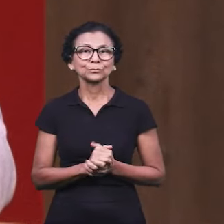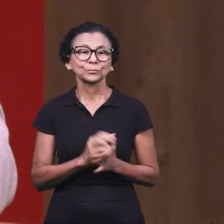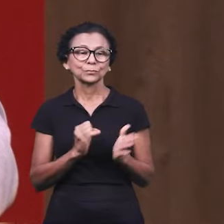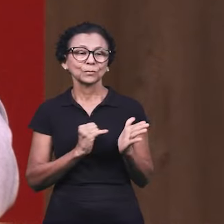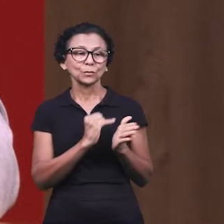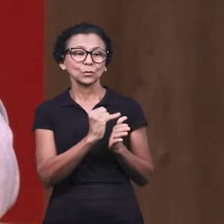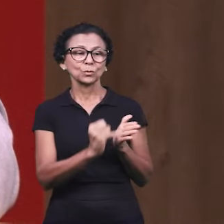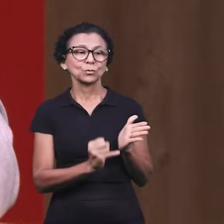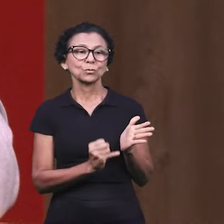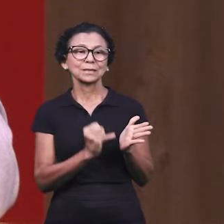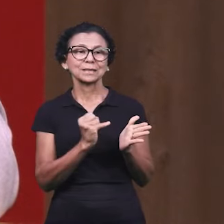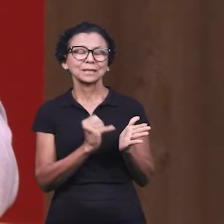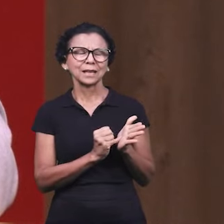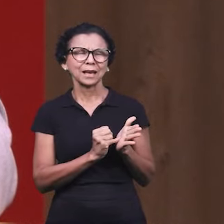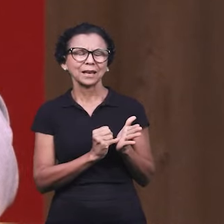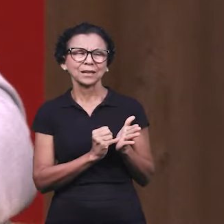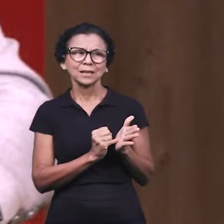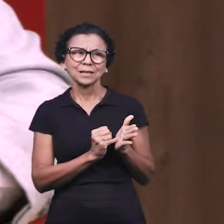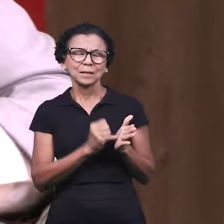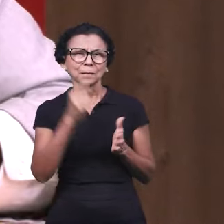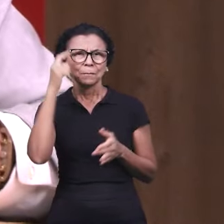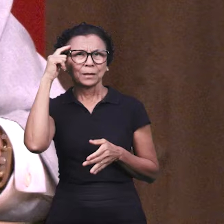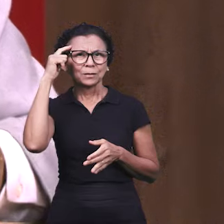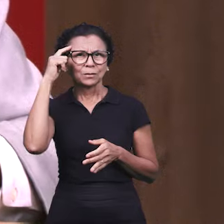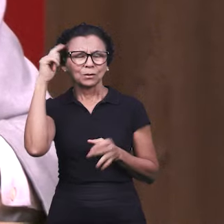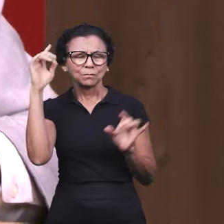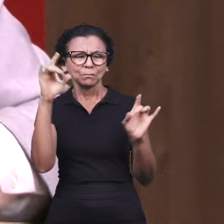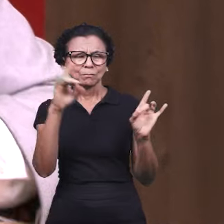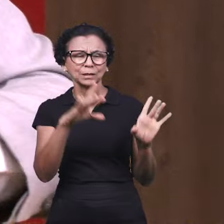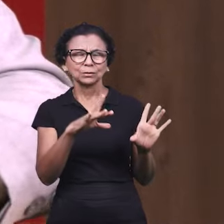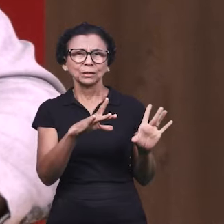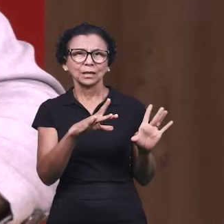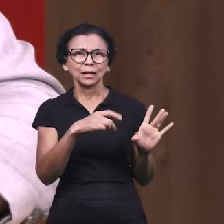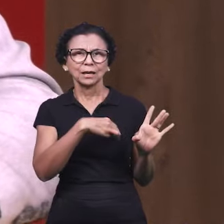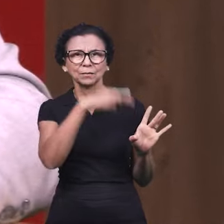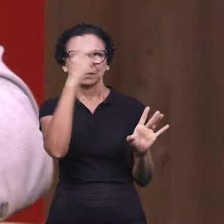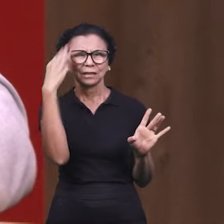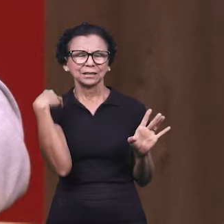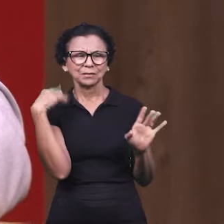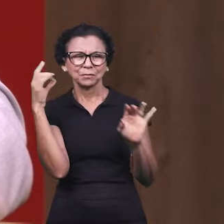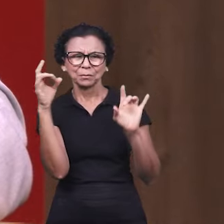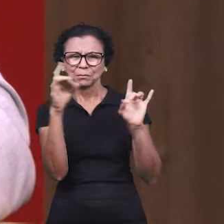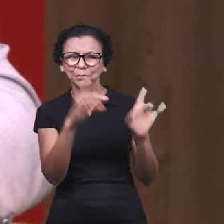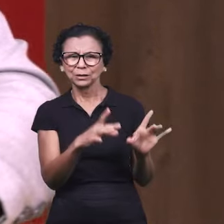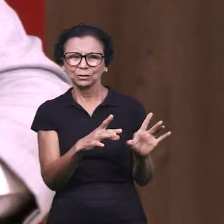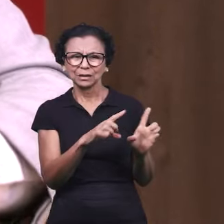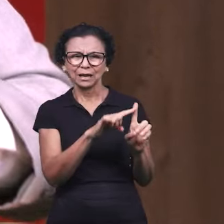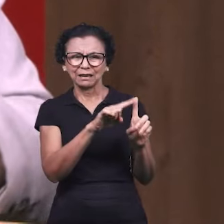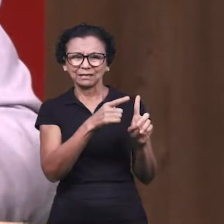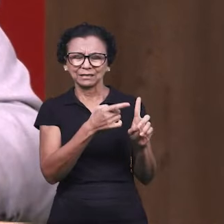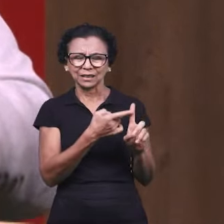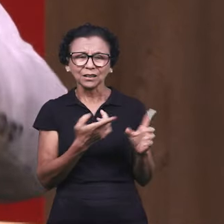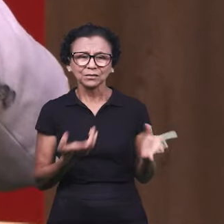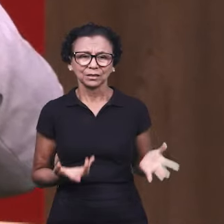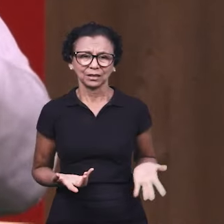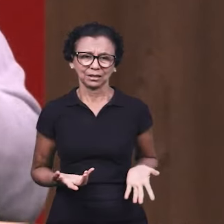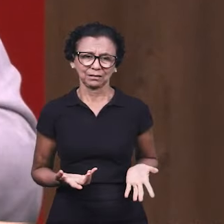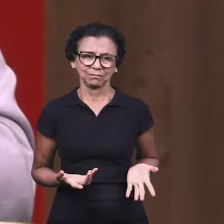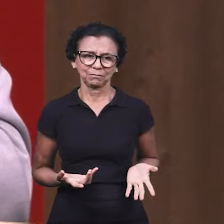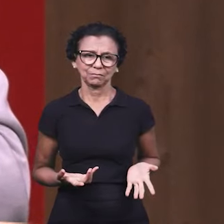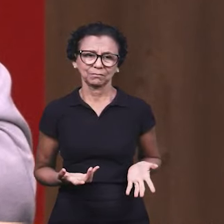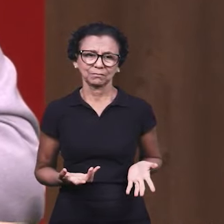família né Para que o projeto continuasse ali uma família José teria do ponto de